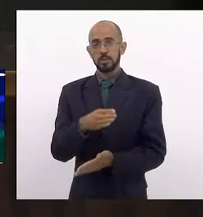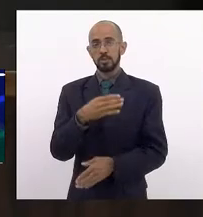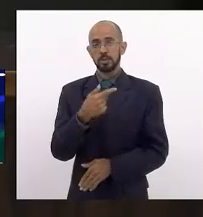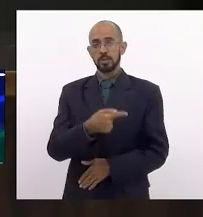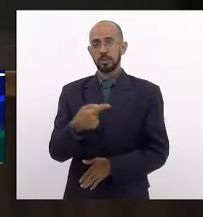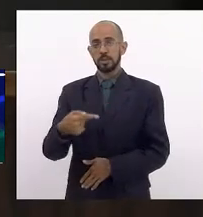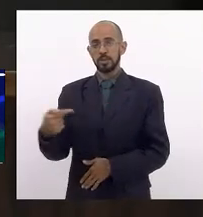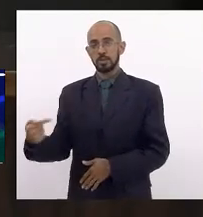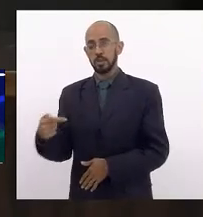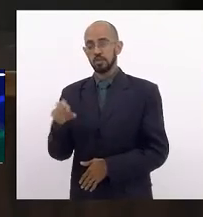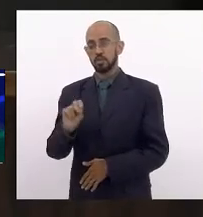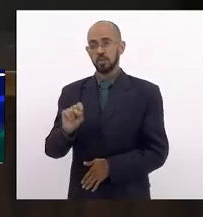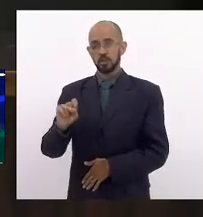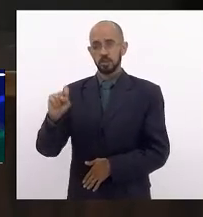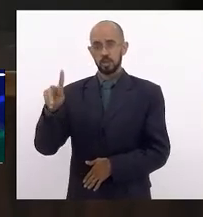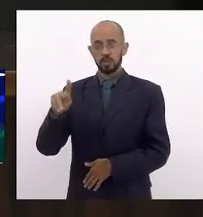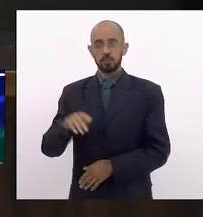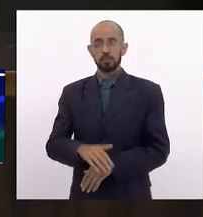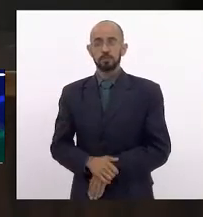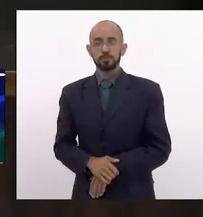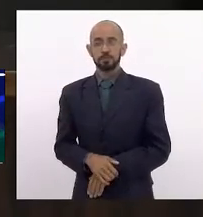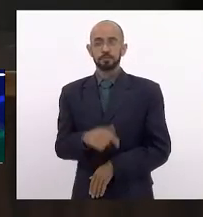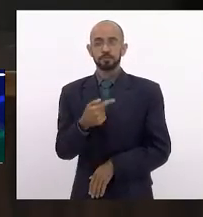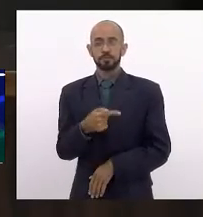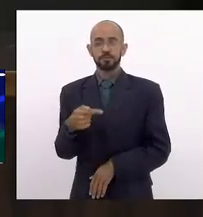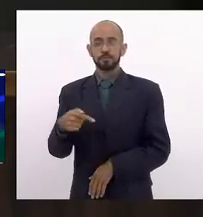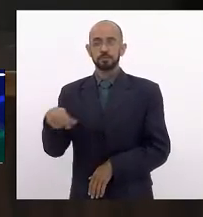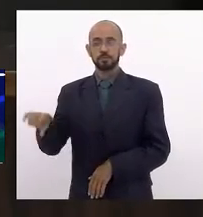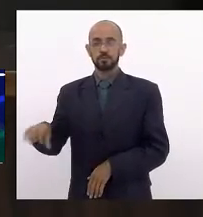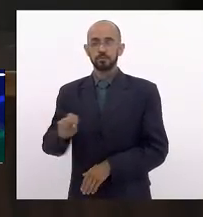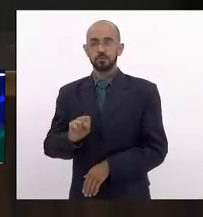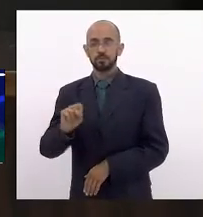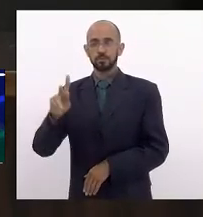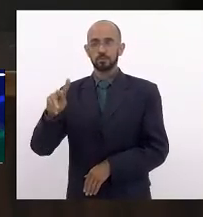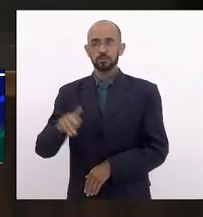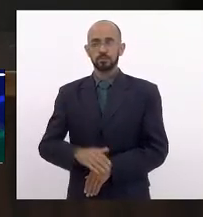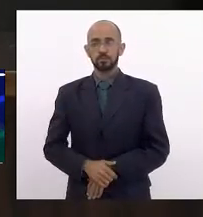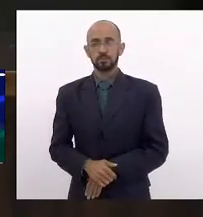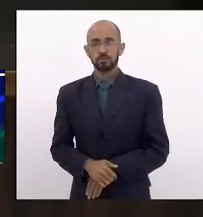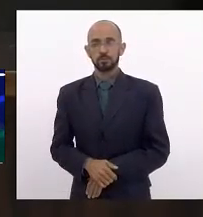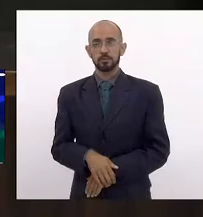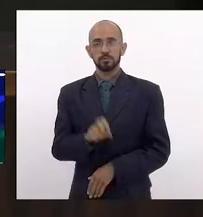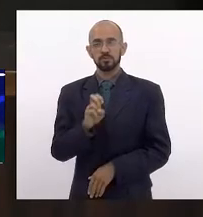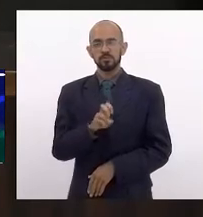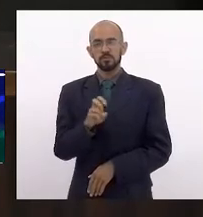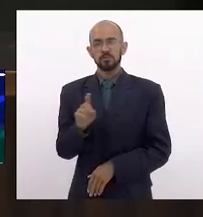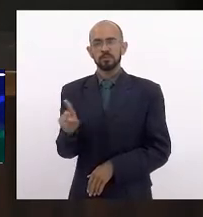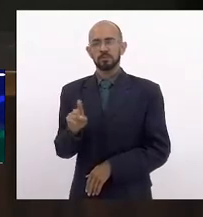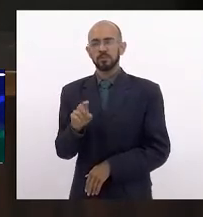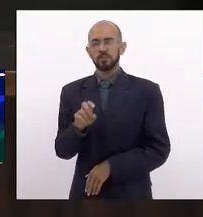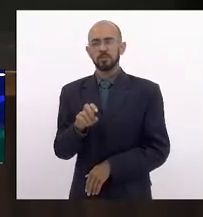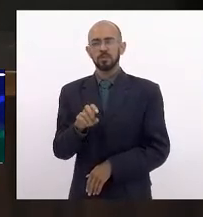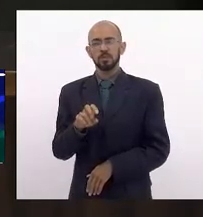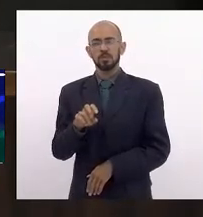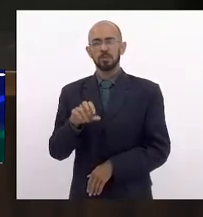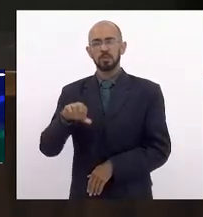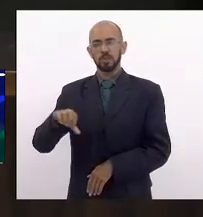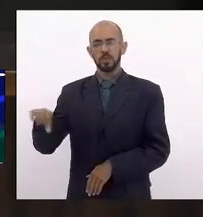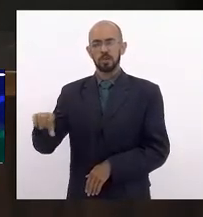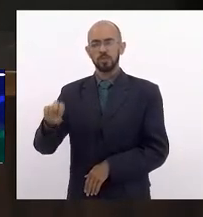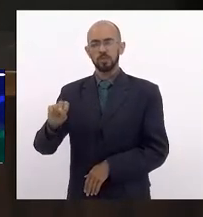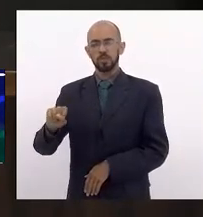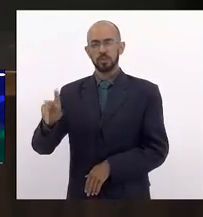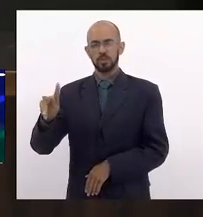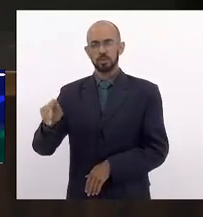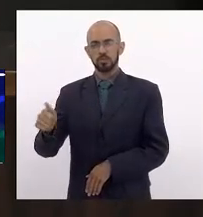777 Ok 779 Ok 51 51 51 99 OK